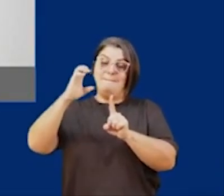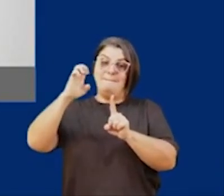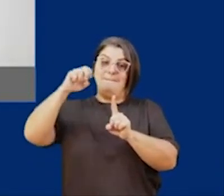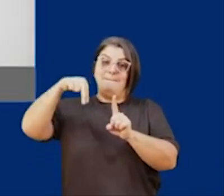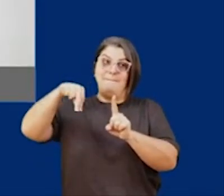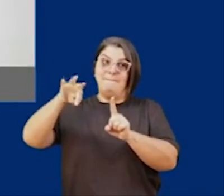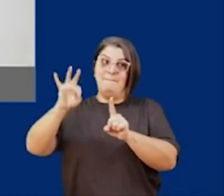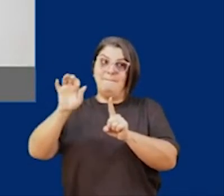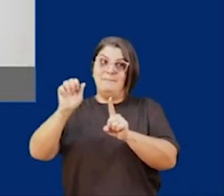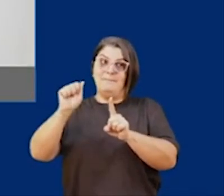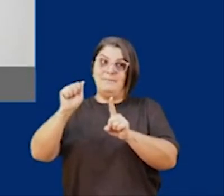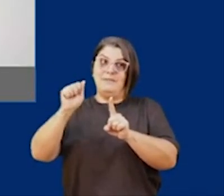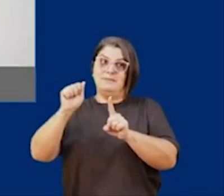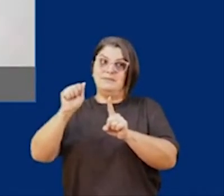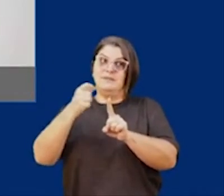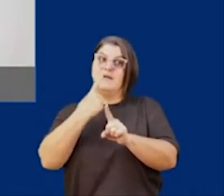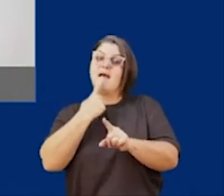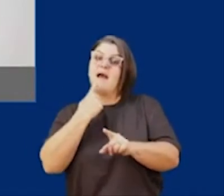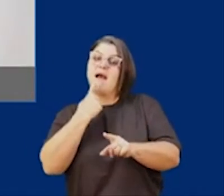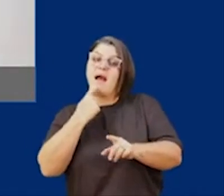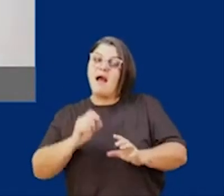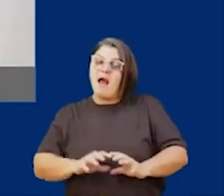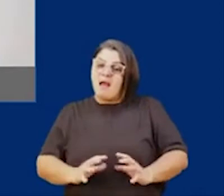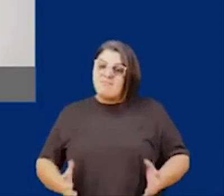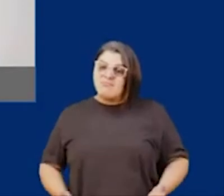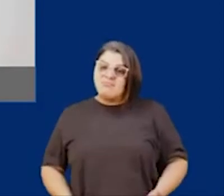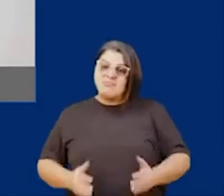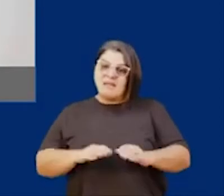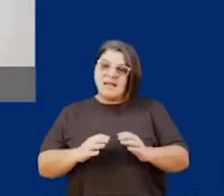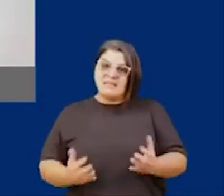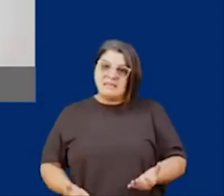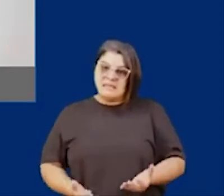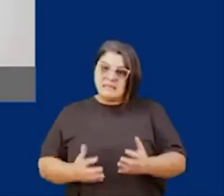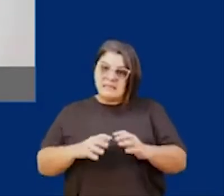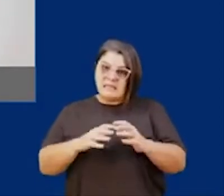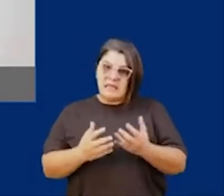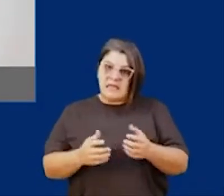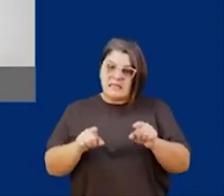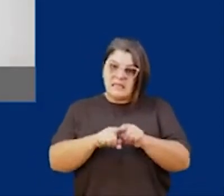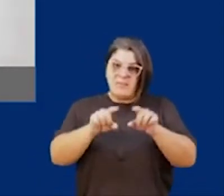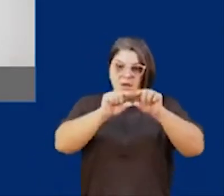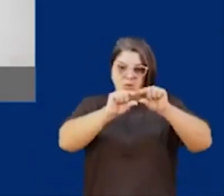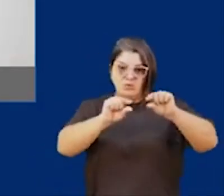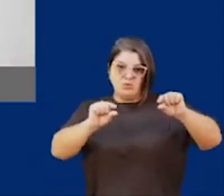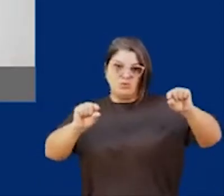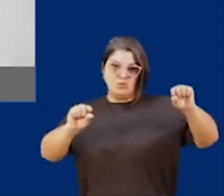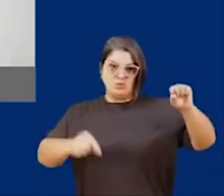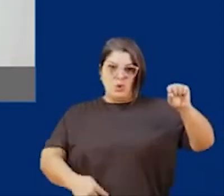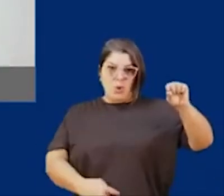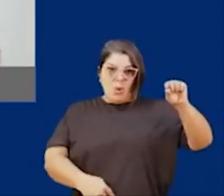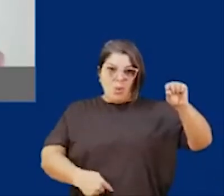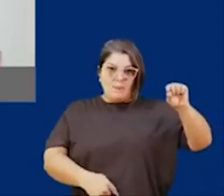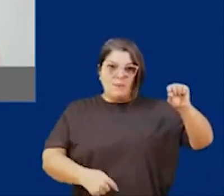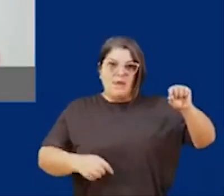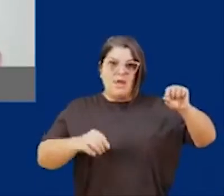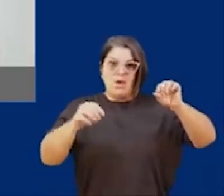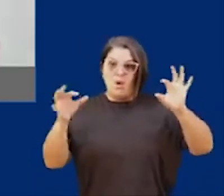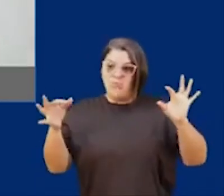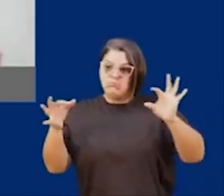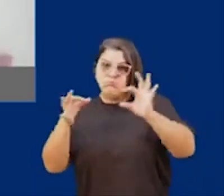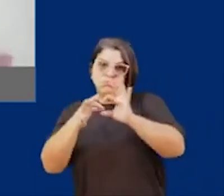tem, ligada a um cordão umbilical e um umbigo, é a mesma ramificação, se a gente for parar para colocar, comparado as duas